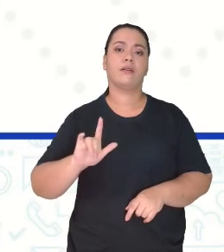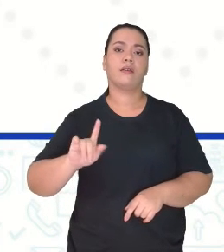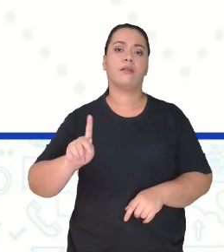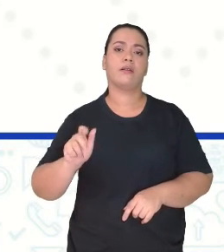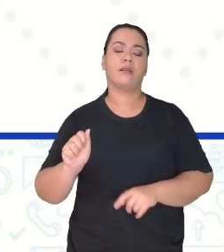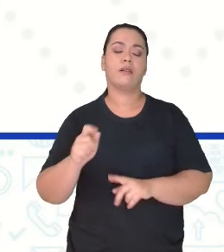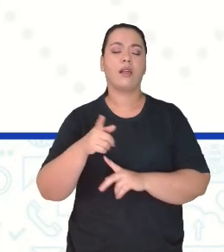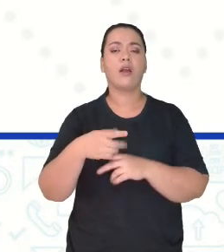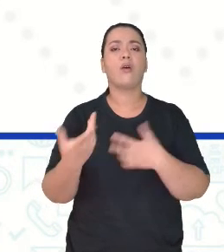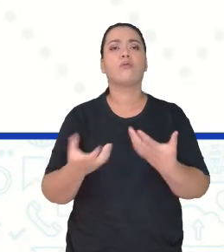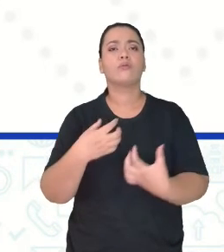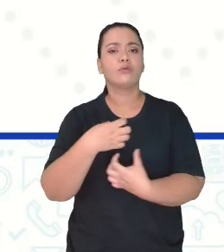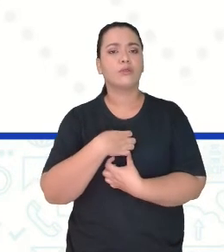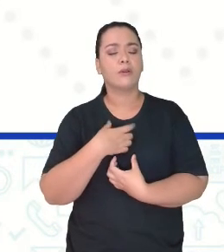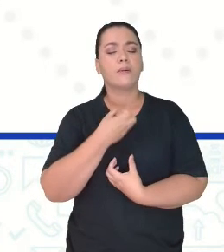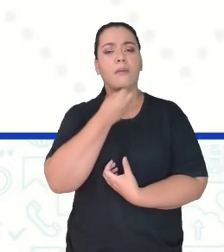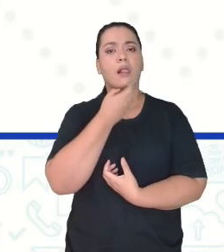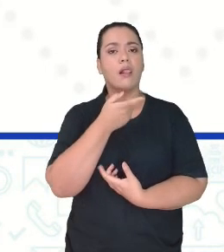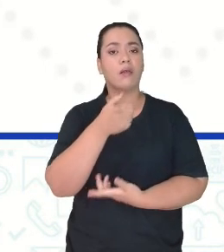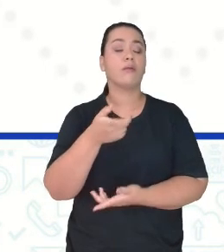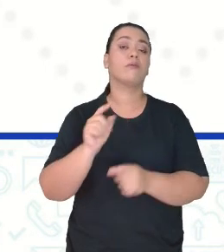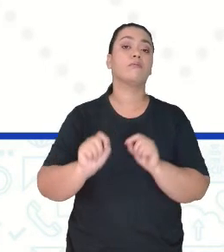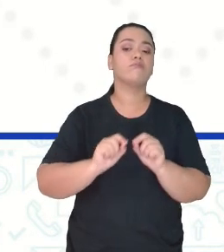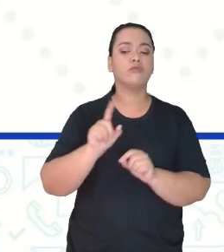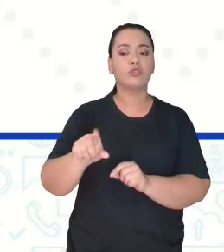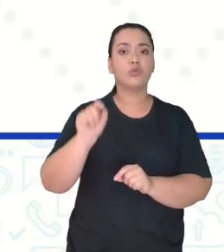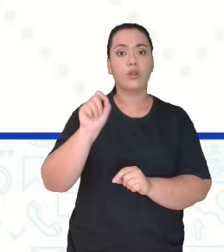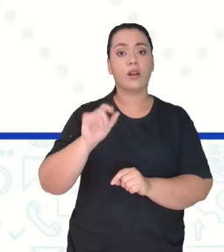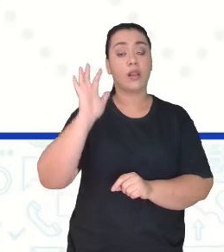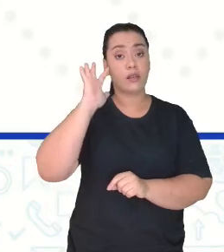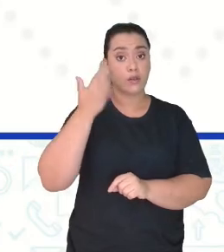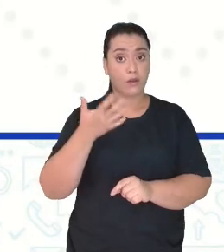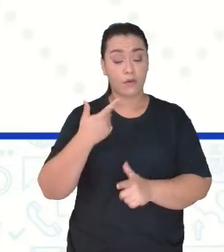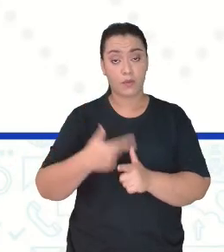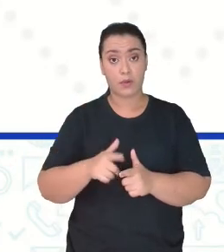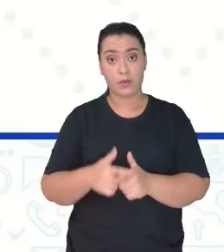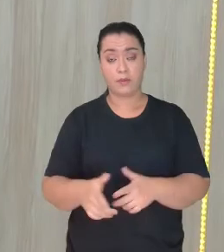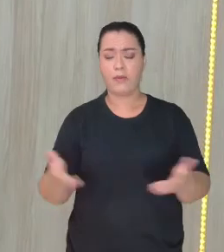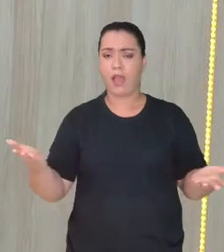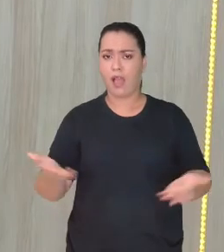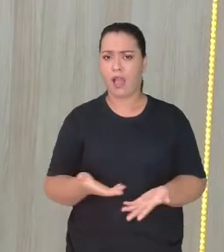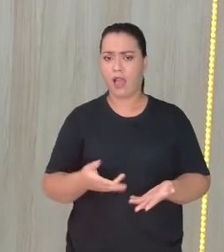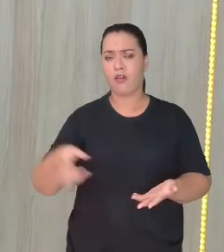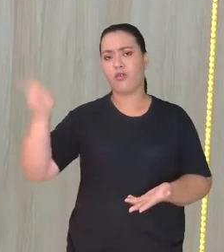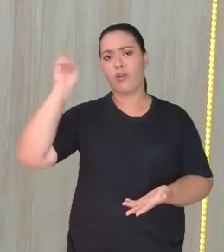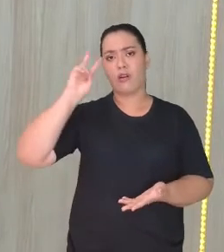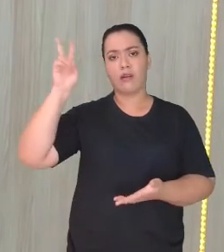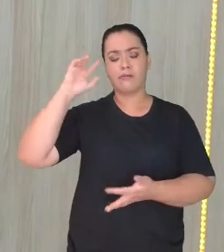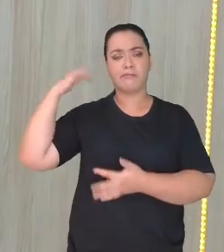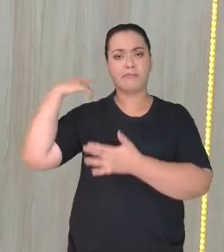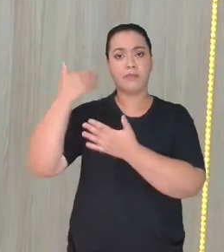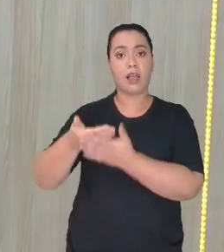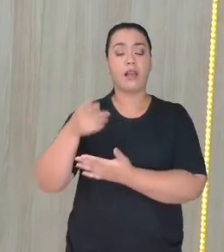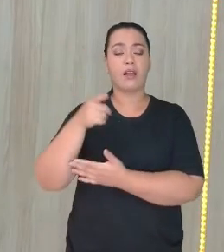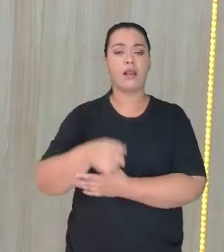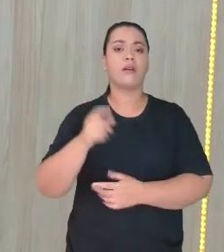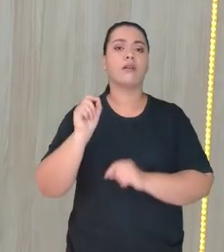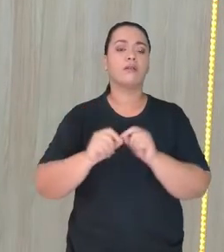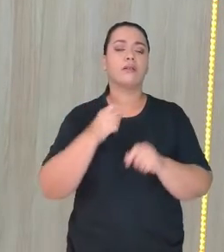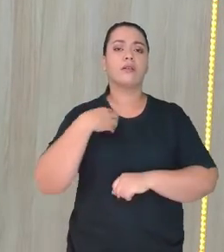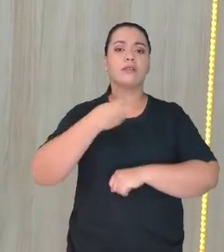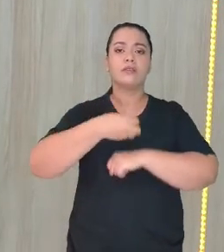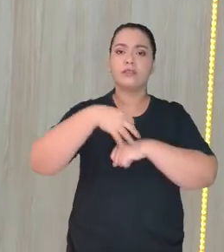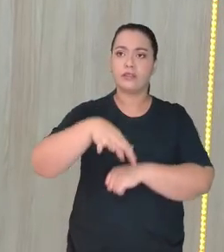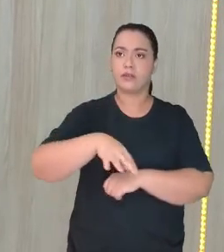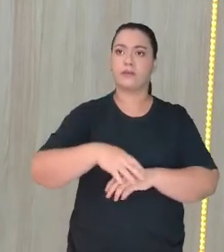forma melhor para solucionar os problemas, tá bom? E agora a gente vai revisar as dicas para resolver